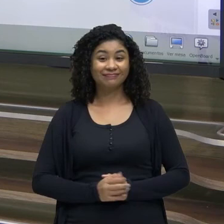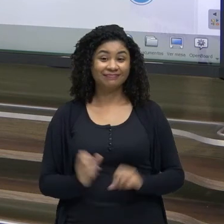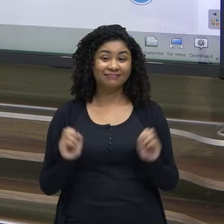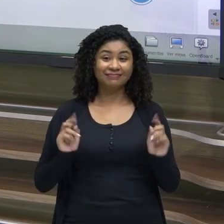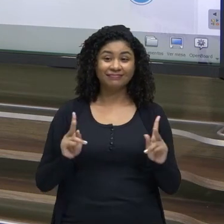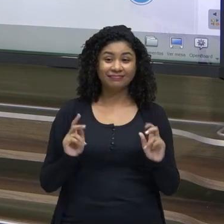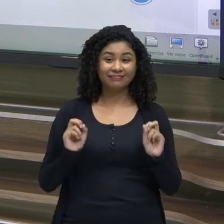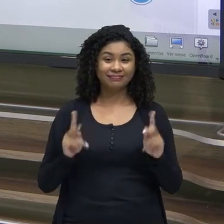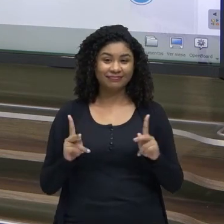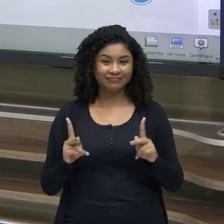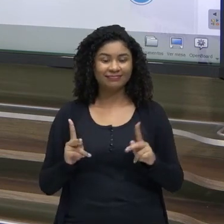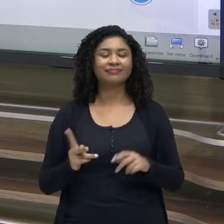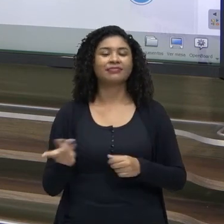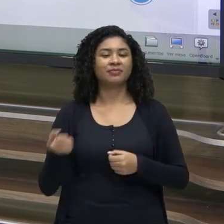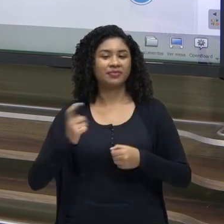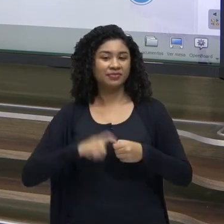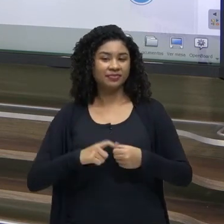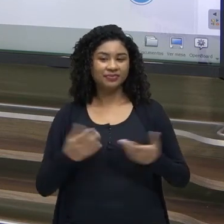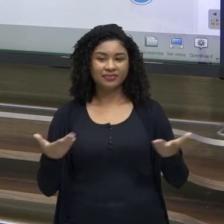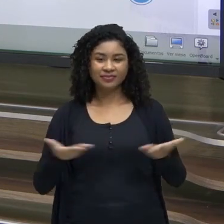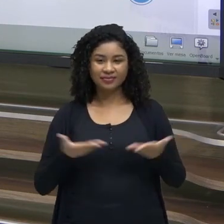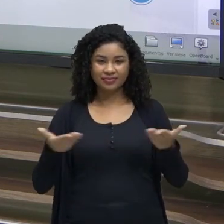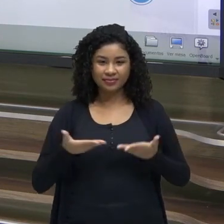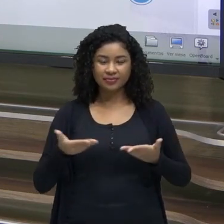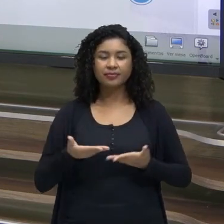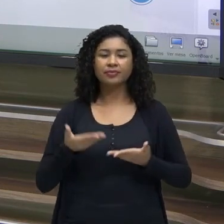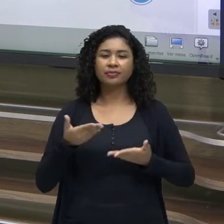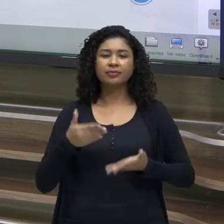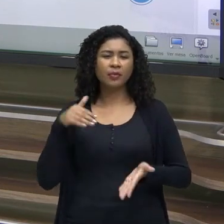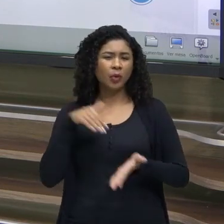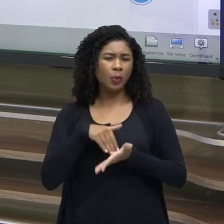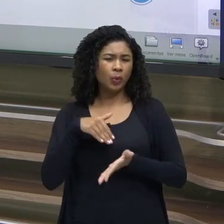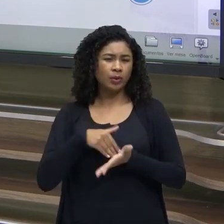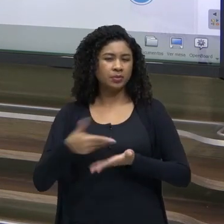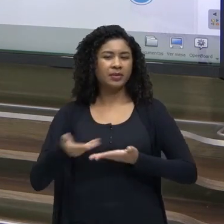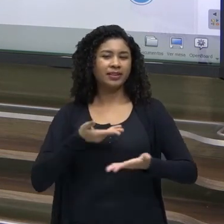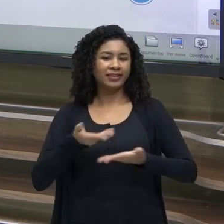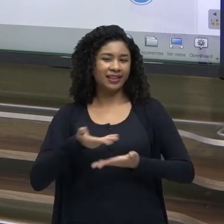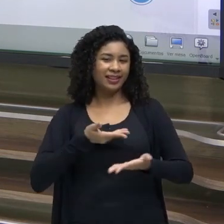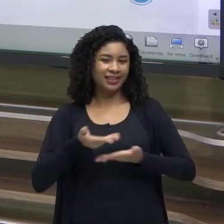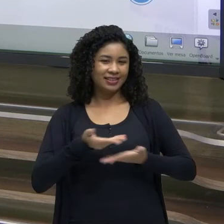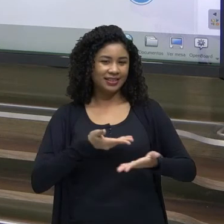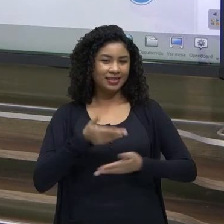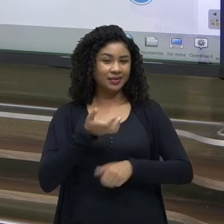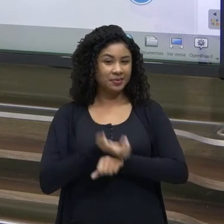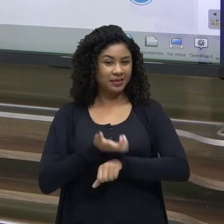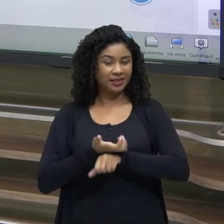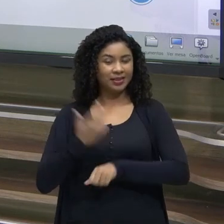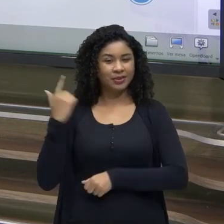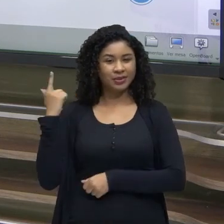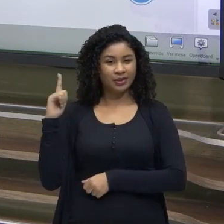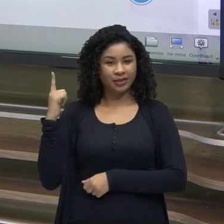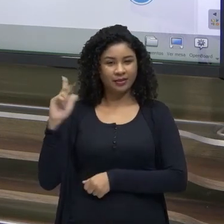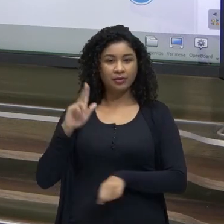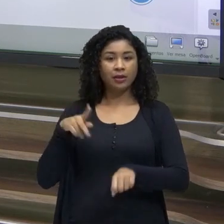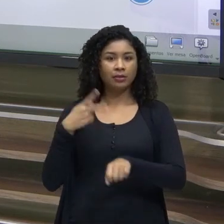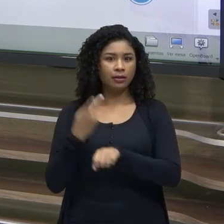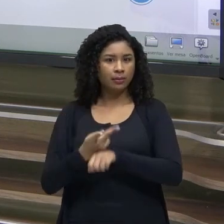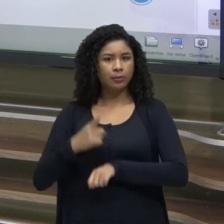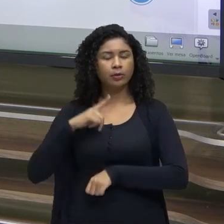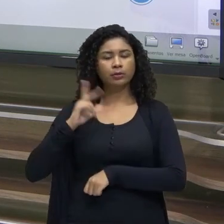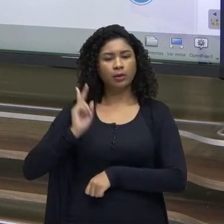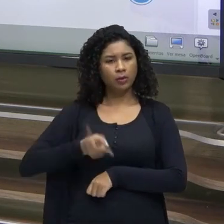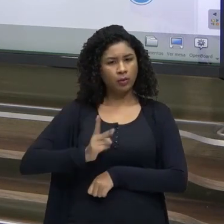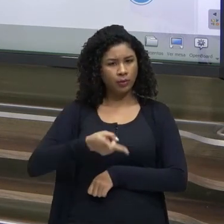Ok, alunos, já retornei com vocês. Nós vamos fazer agora o último momento de interatividade de geografia. Daqui a pouco vocês vão ter a